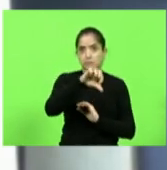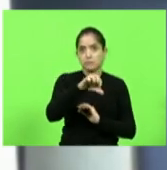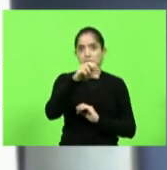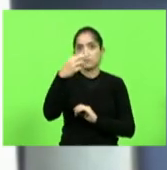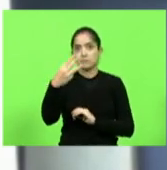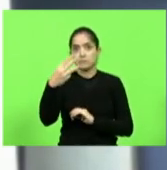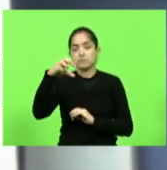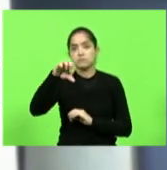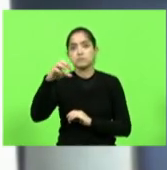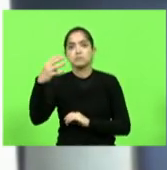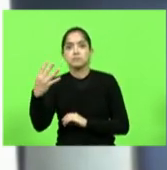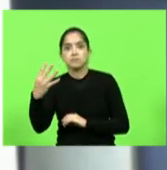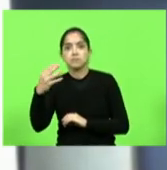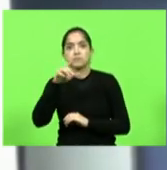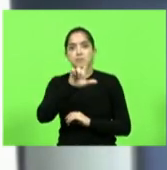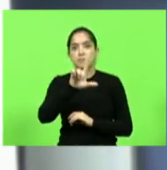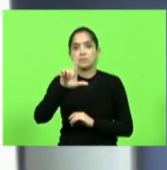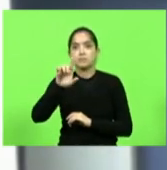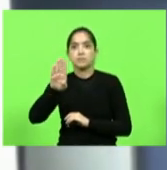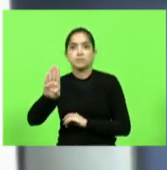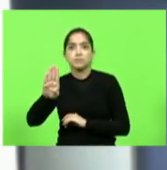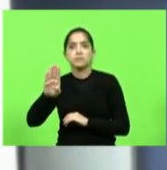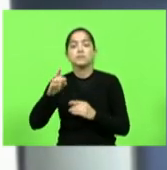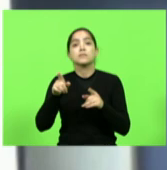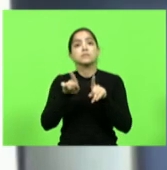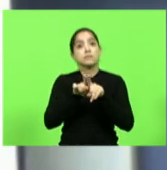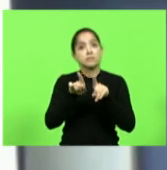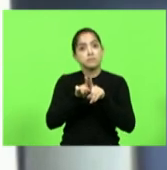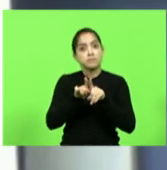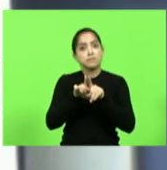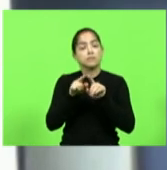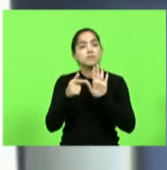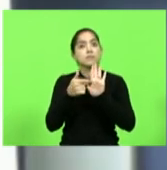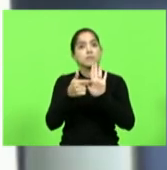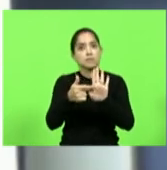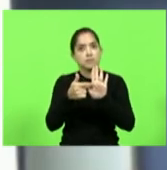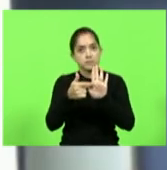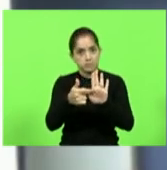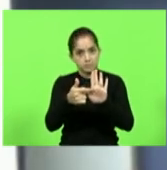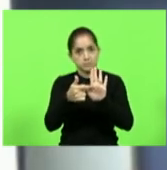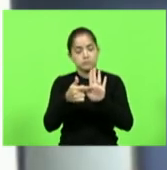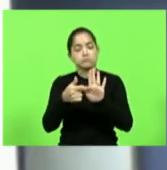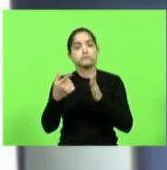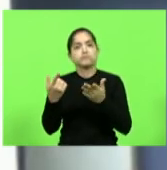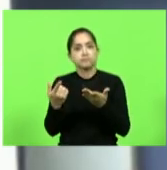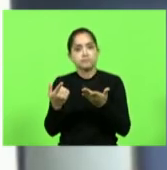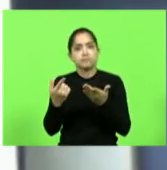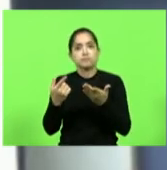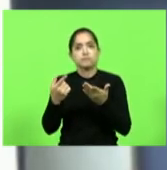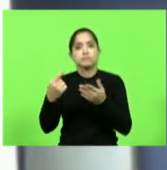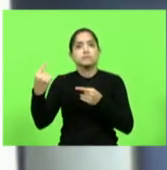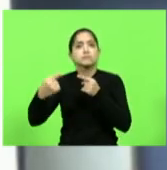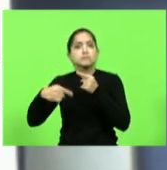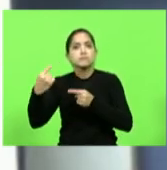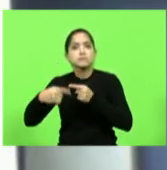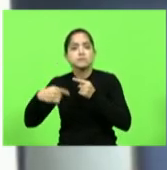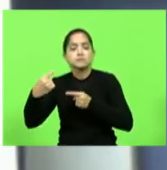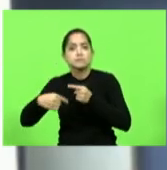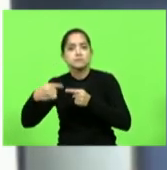LDB. Ela também traz ali, no bojo da discussão do Fundeb, traz